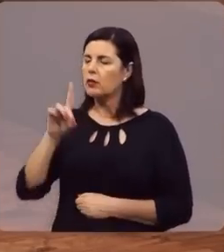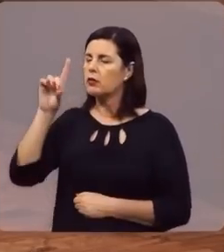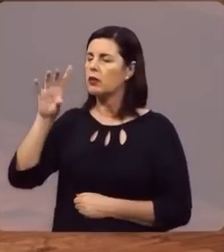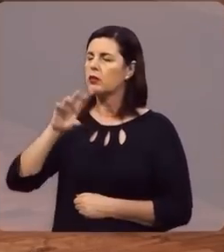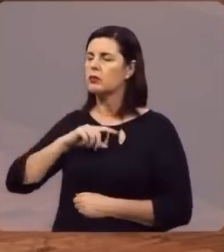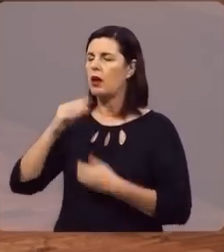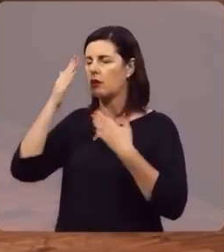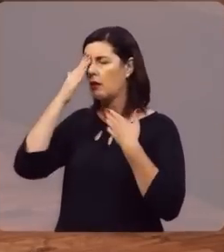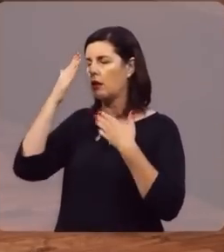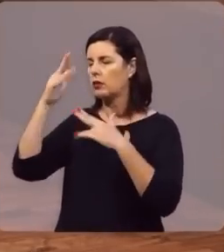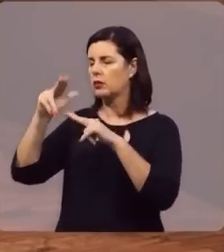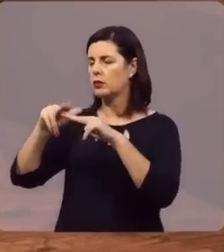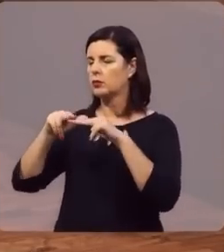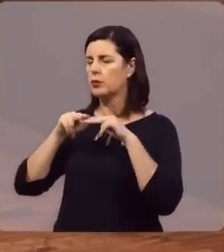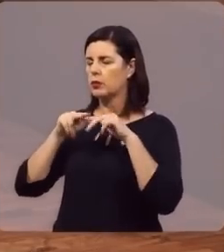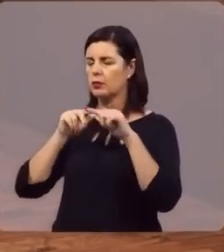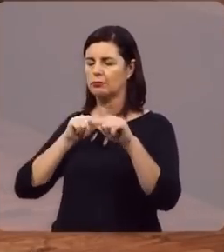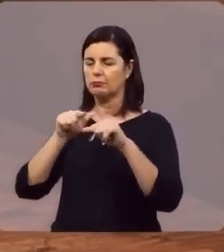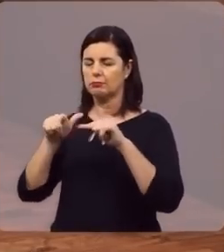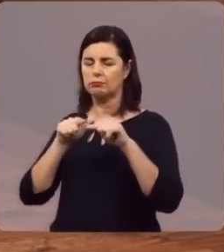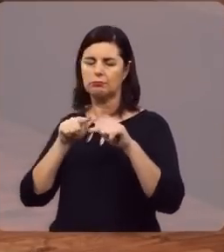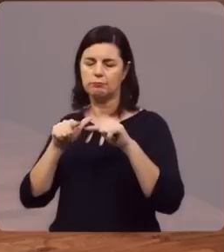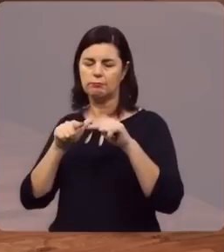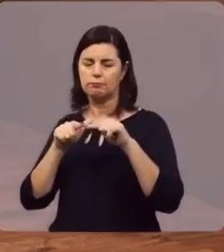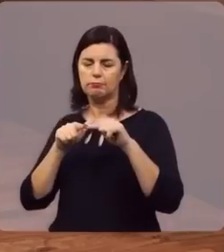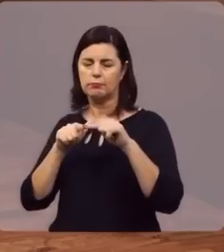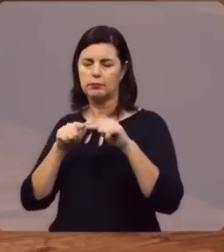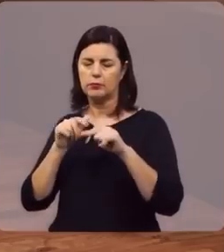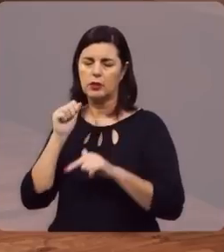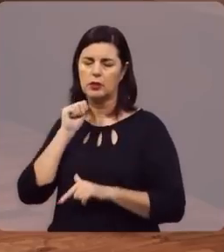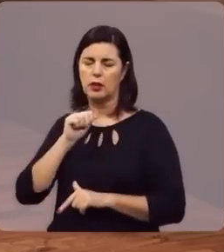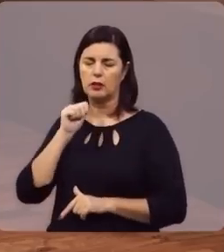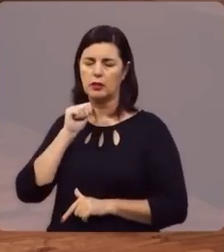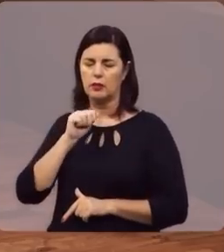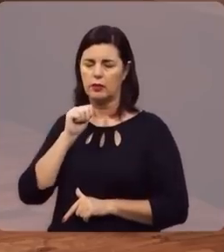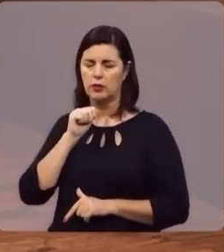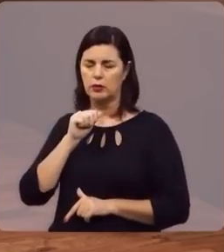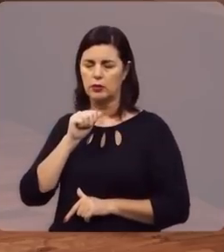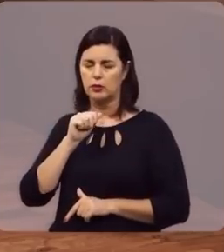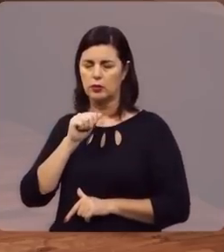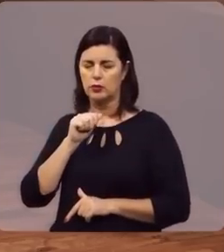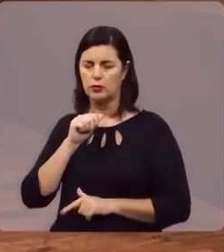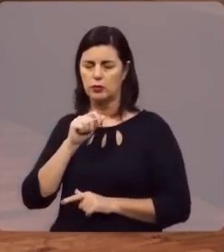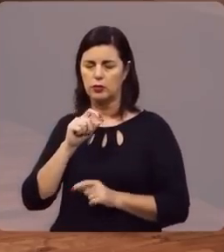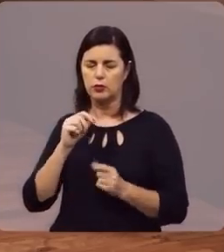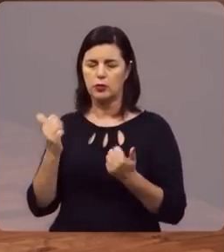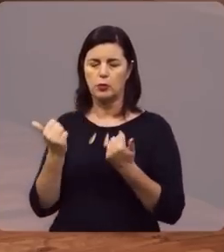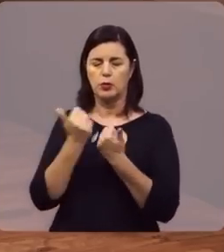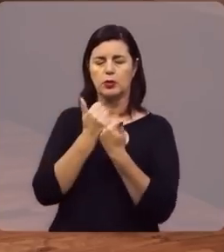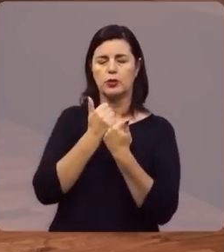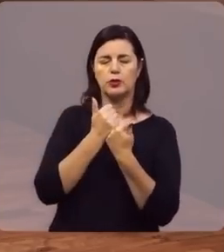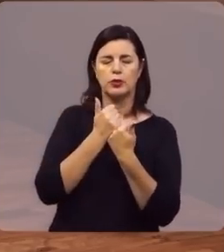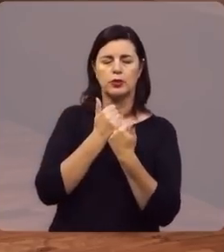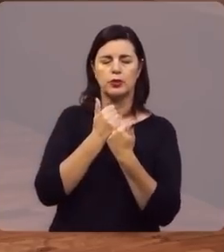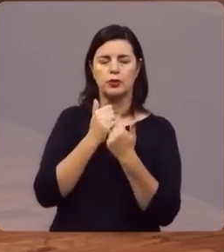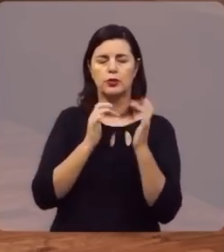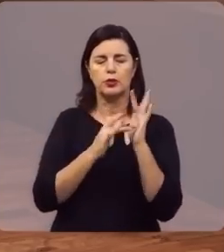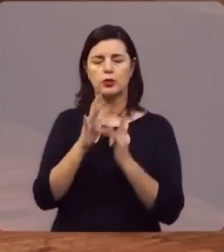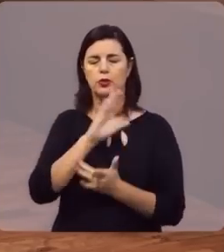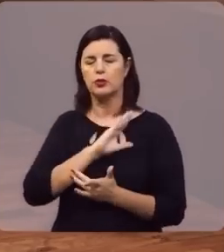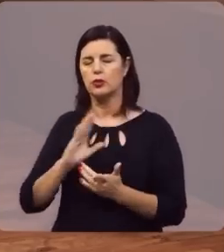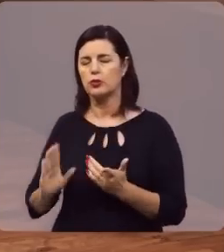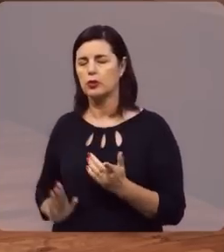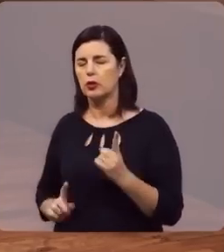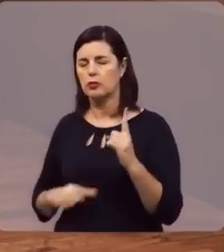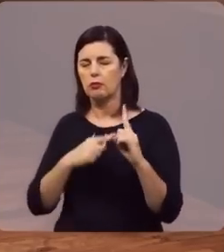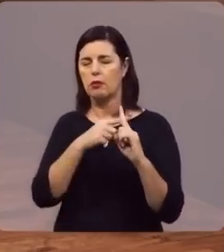a Deus eu te agradeço pela obra sacrificial vicaria substitutiva de Cristo